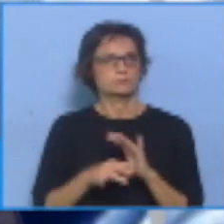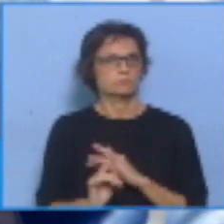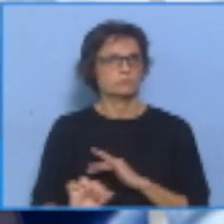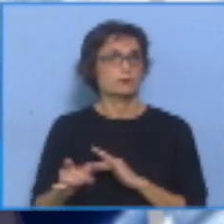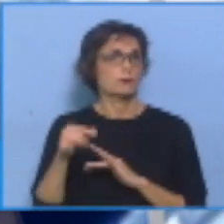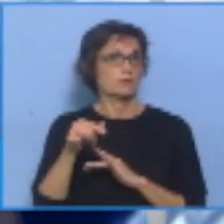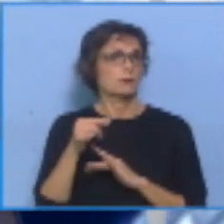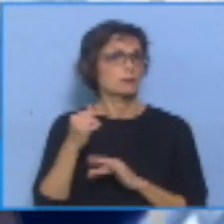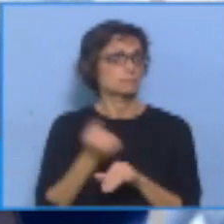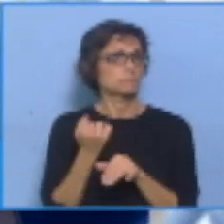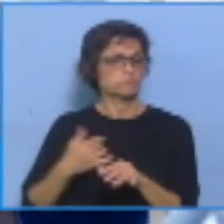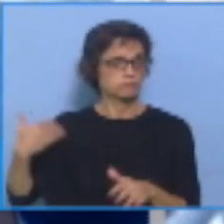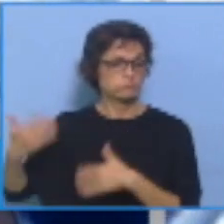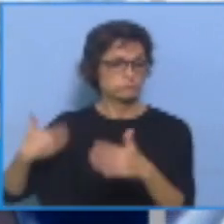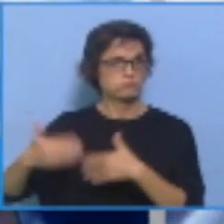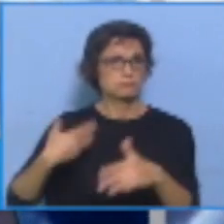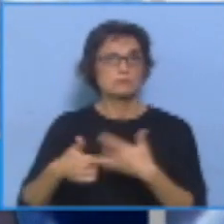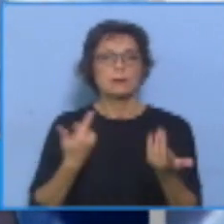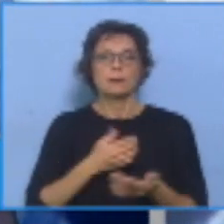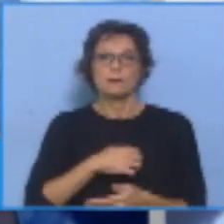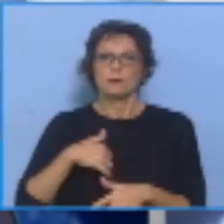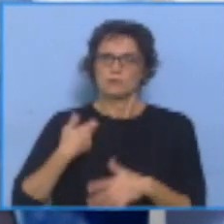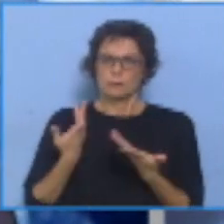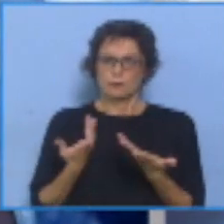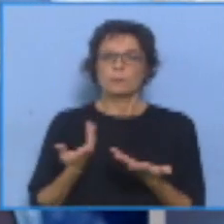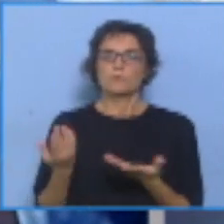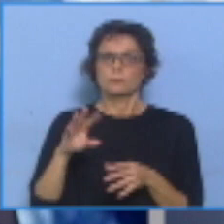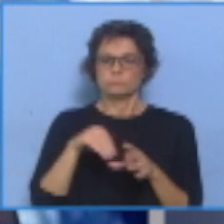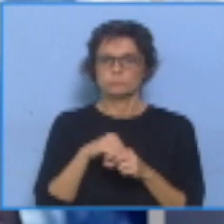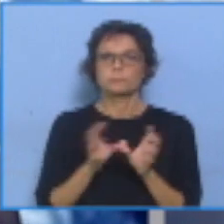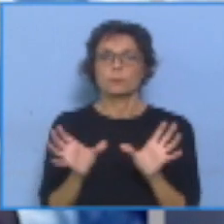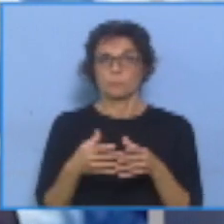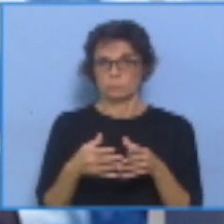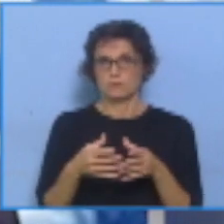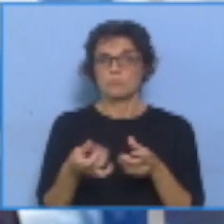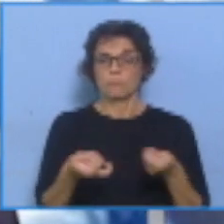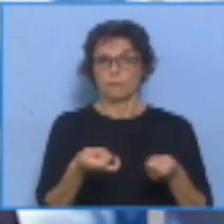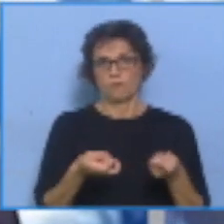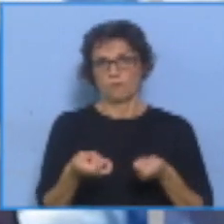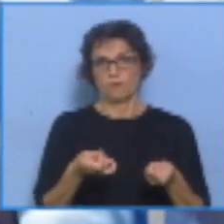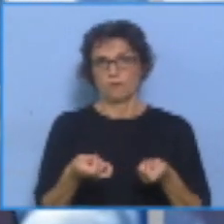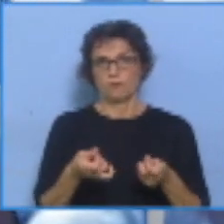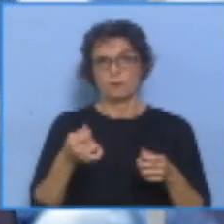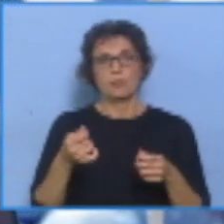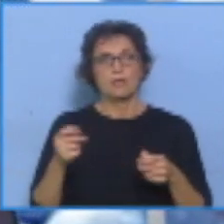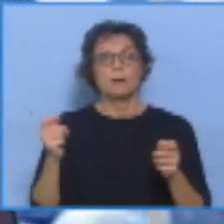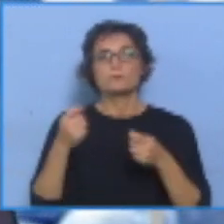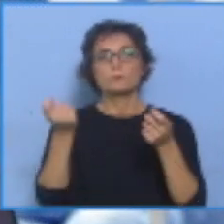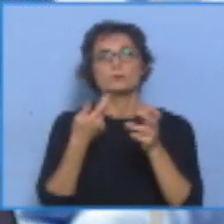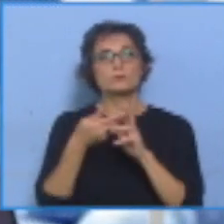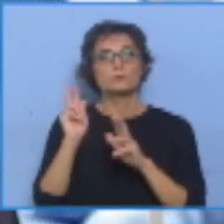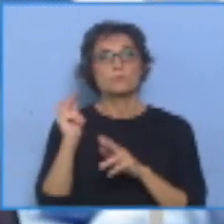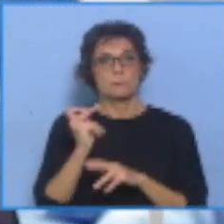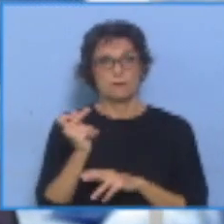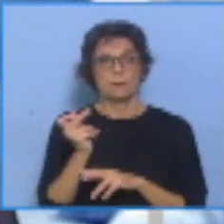tenho o gosto e a honra de fazer parte da comissão coordenadora do centenário e têm decorrido imensas